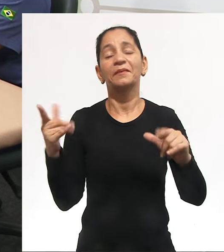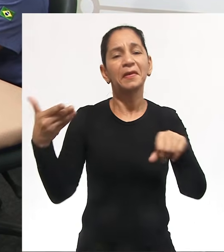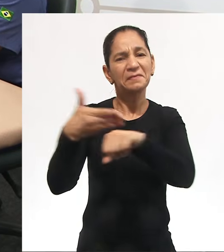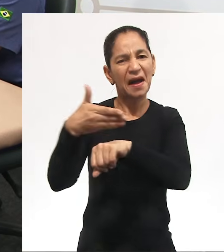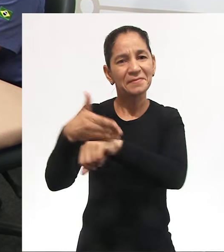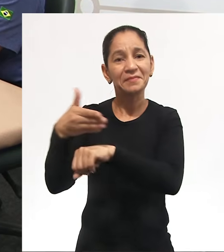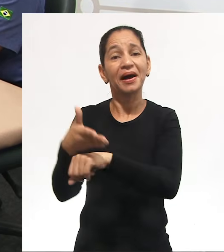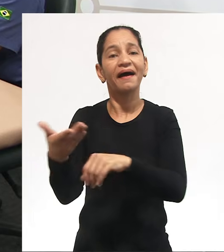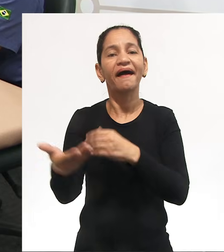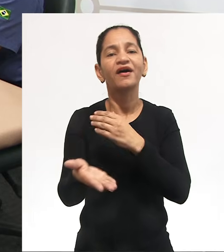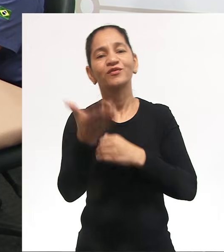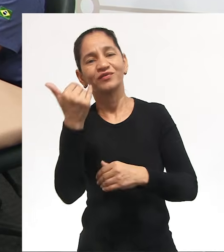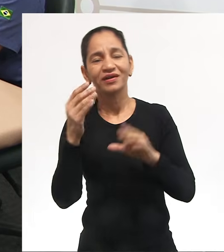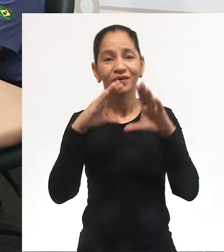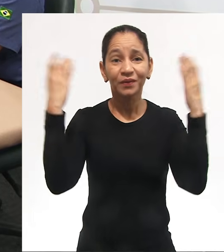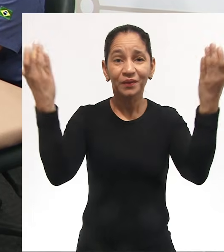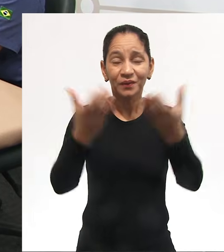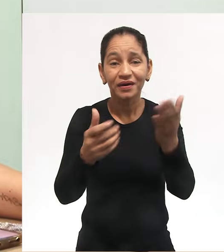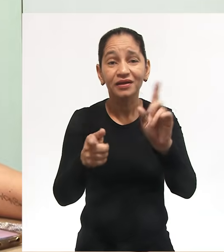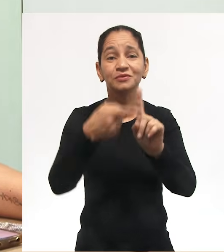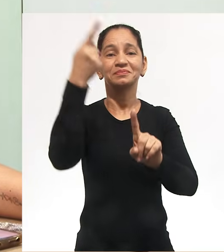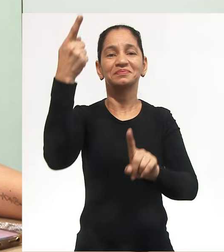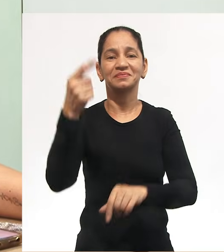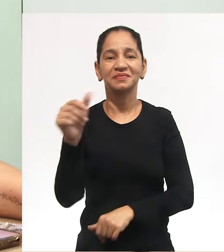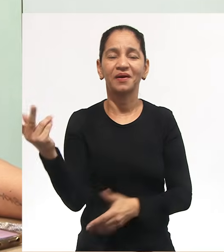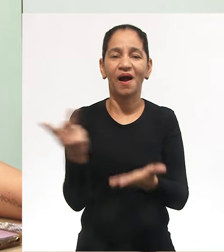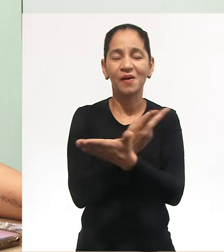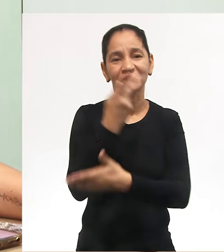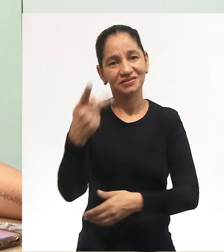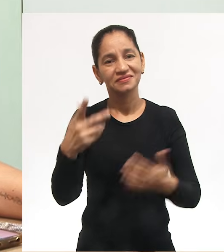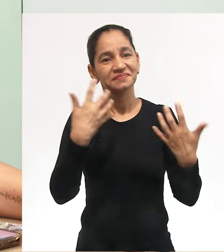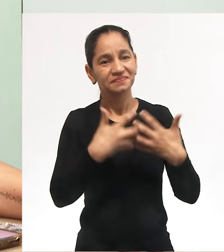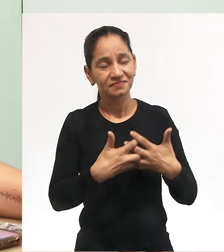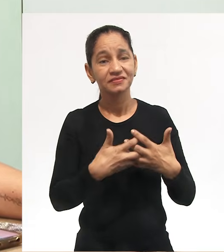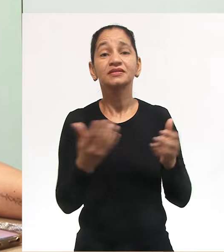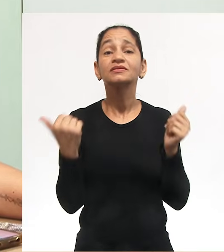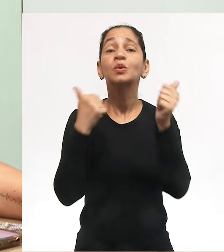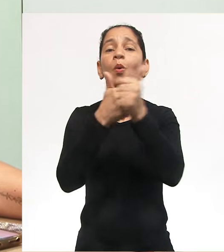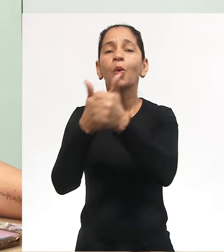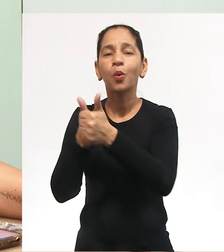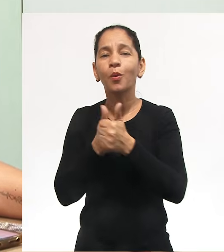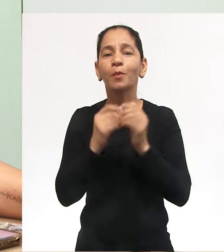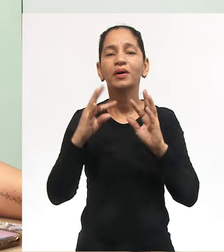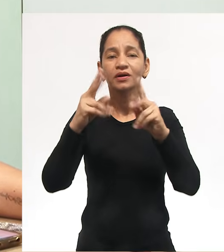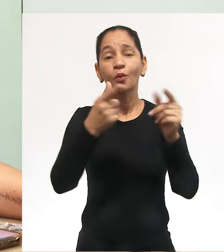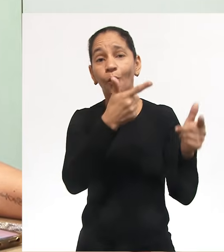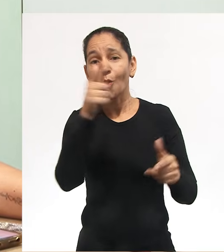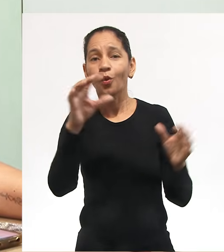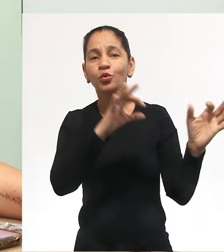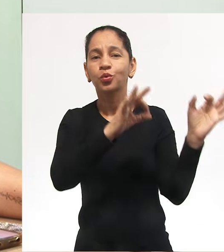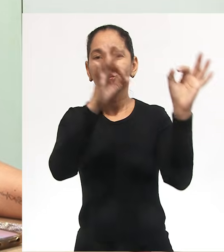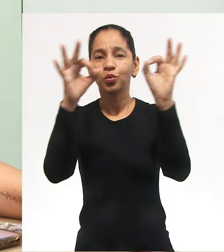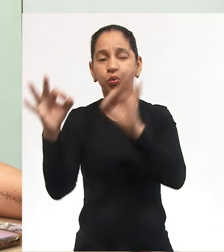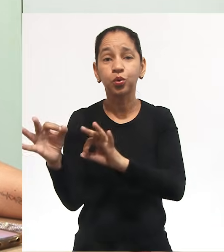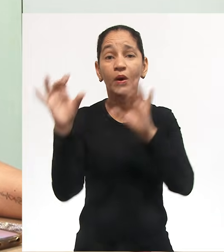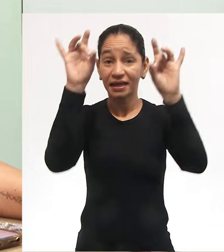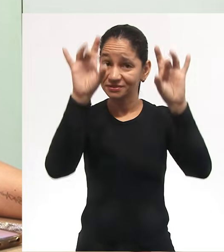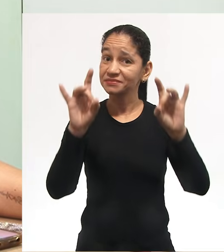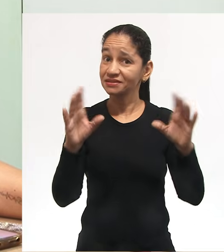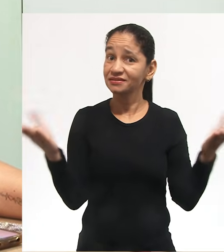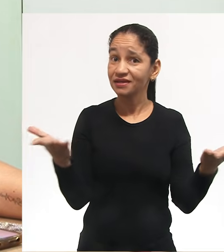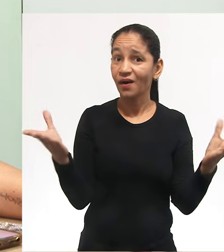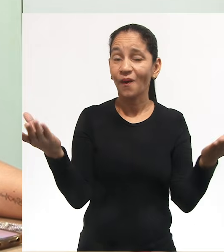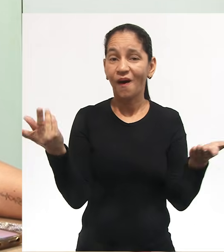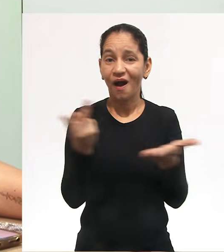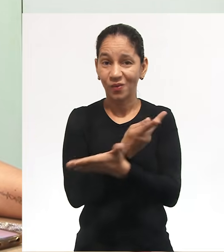Então, você participe aí do CONAP, primeiro Congresso Amazônico de Pedagogia, acompanhe os nossos episódios da